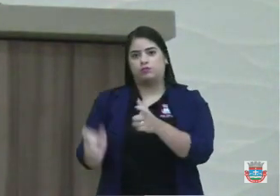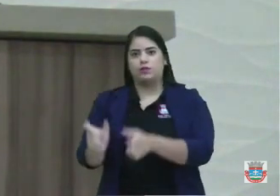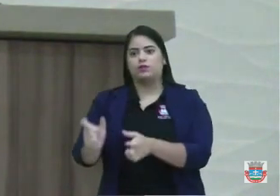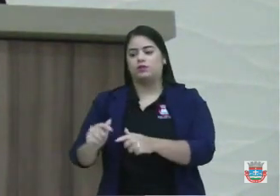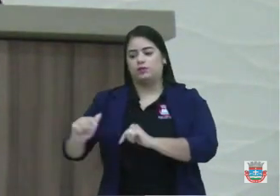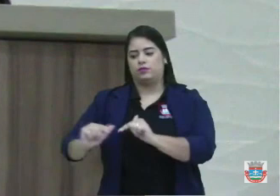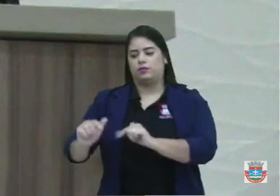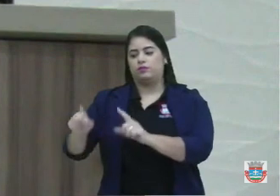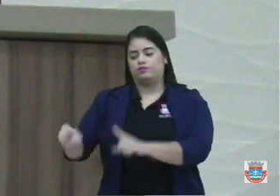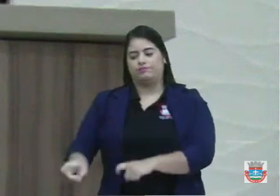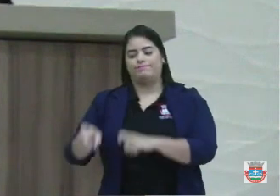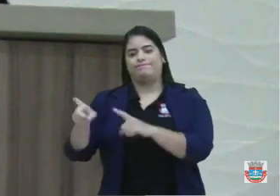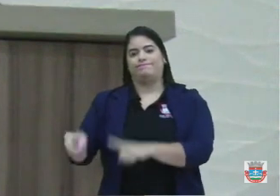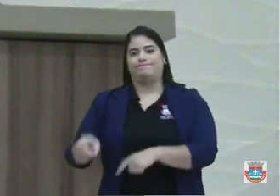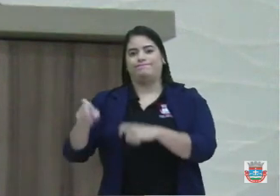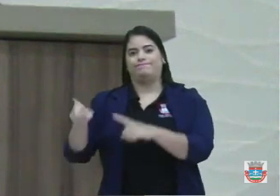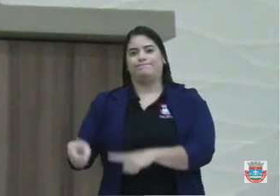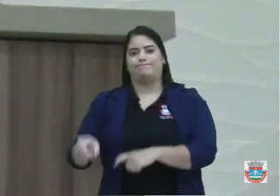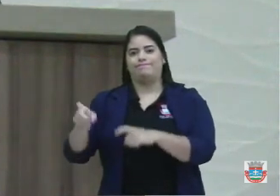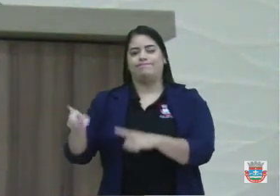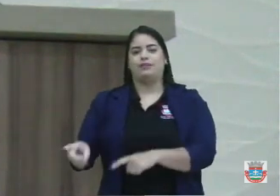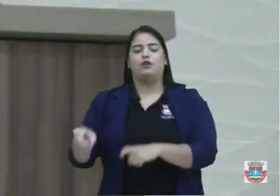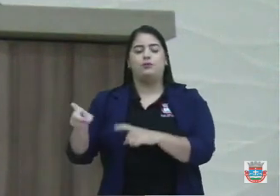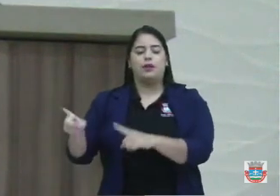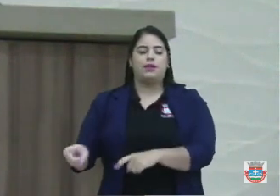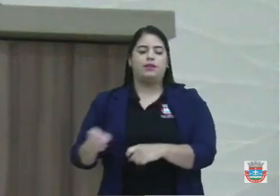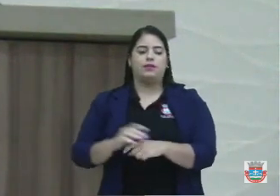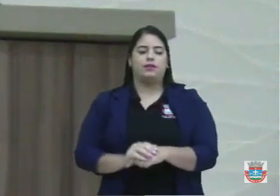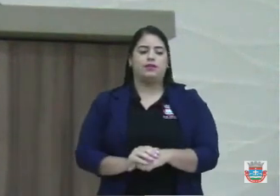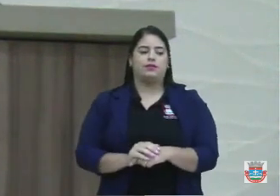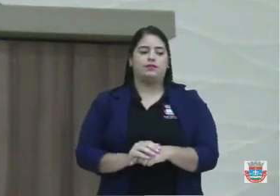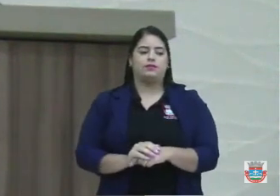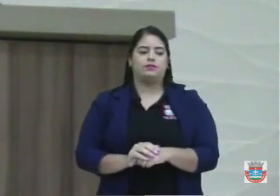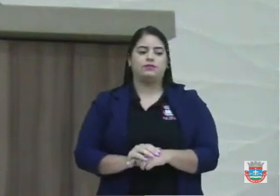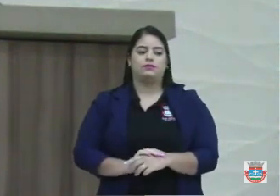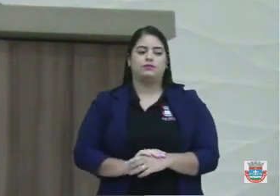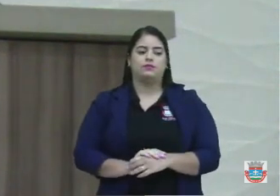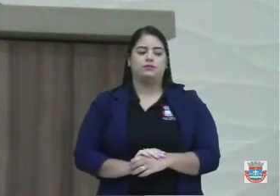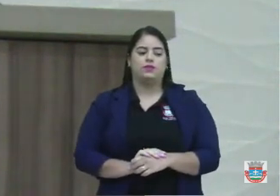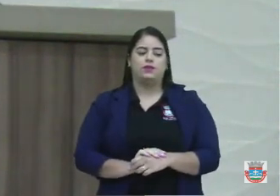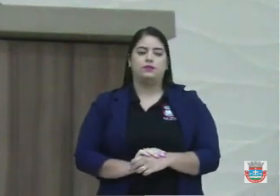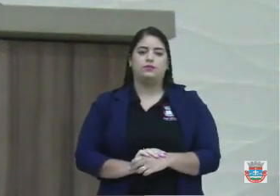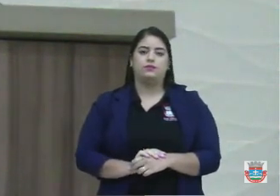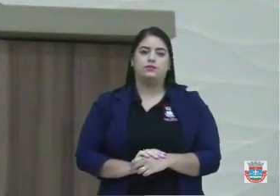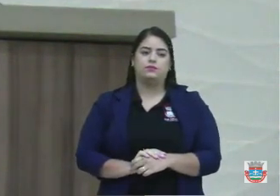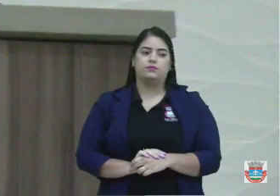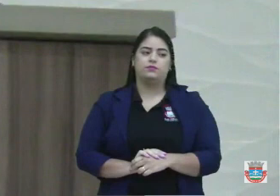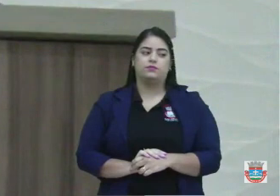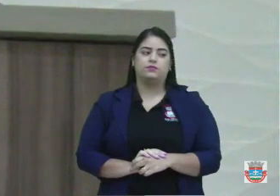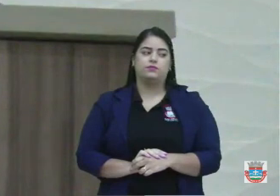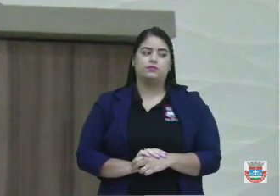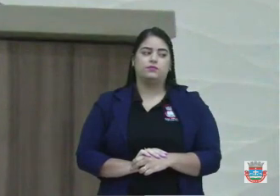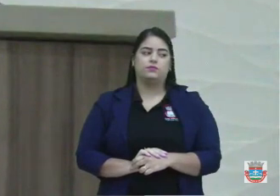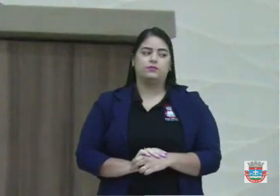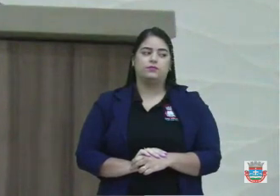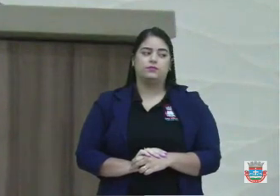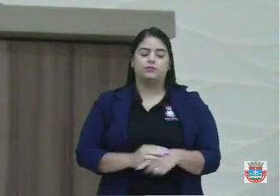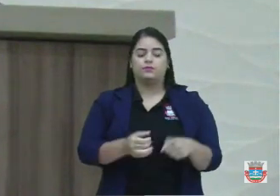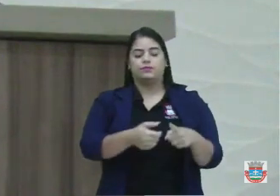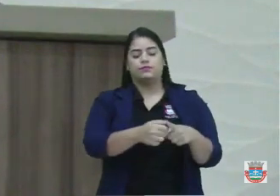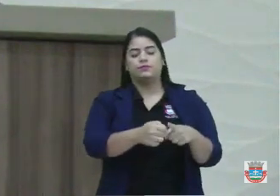milho embonecado, quase maduro. Então, graças a Deus, né? E a todos que ajudou. A Secretaria de